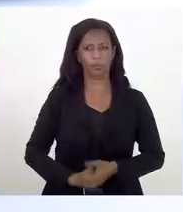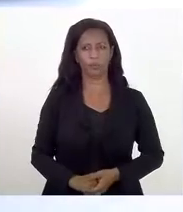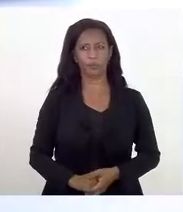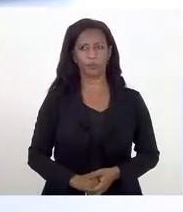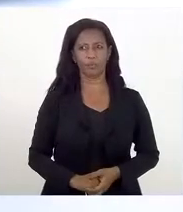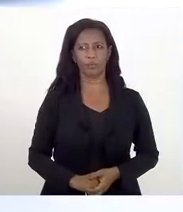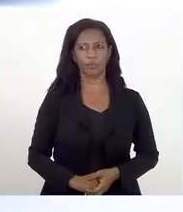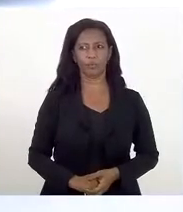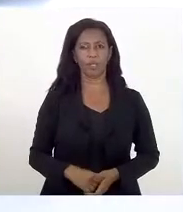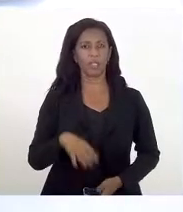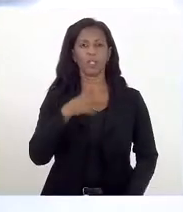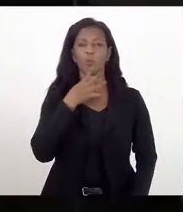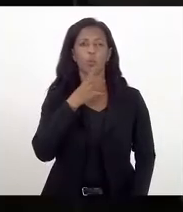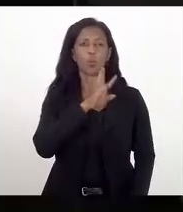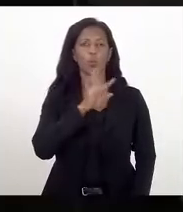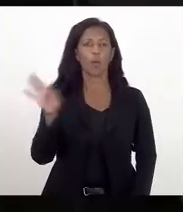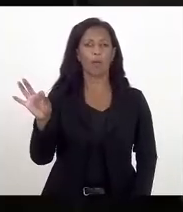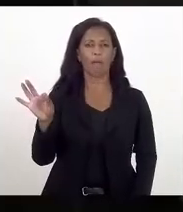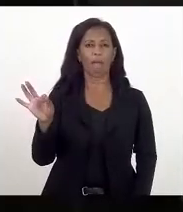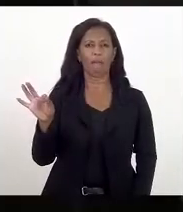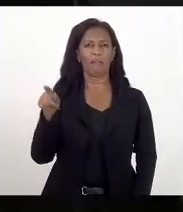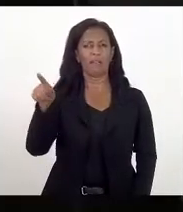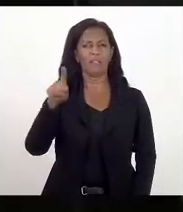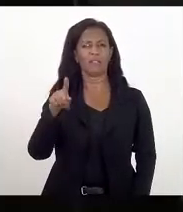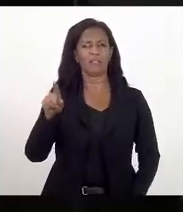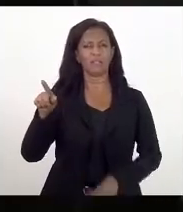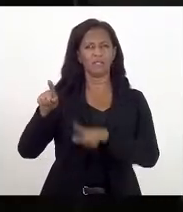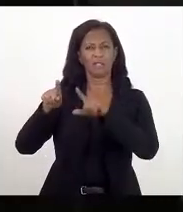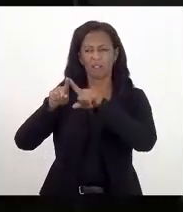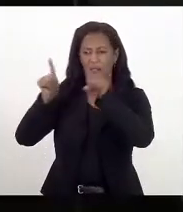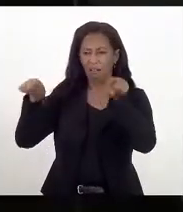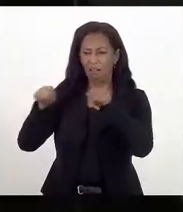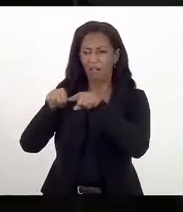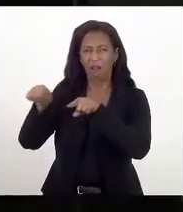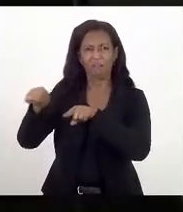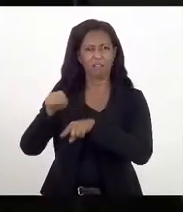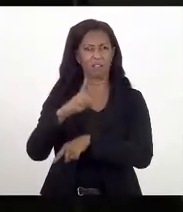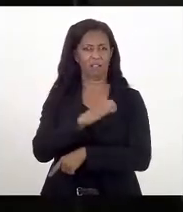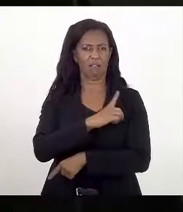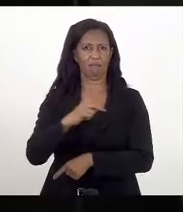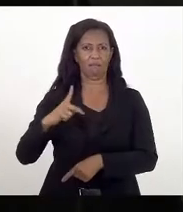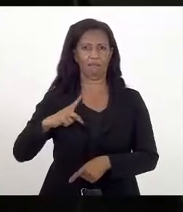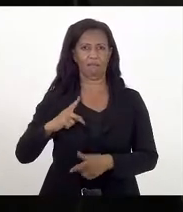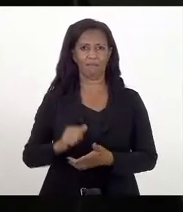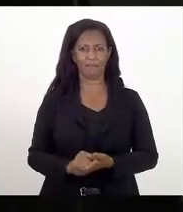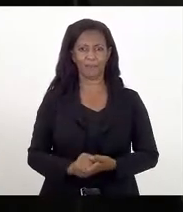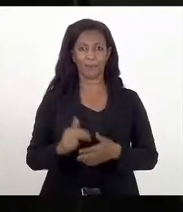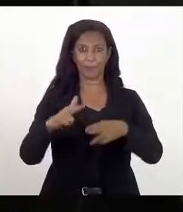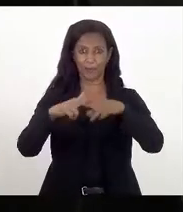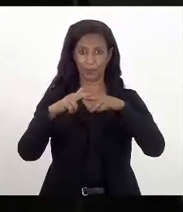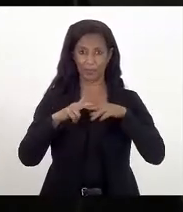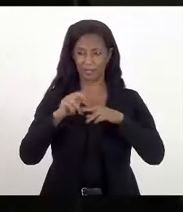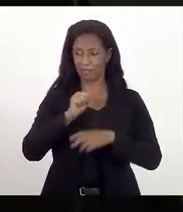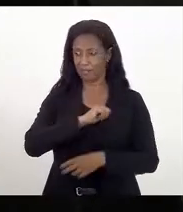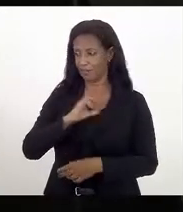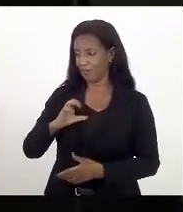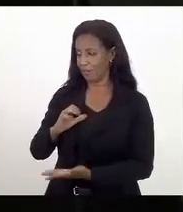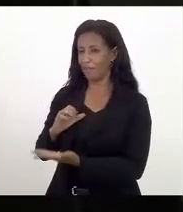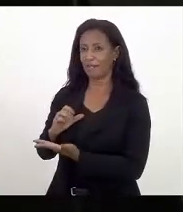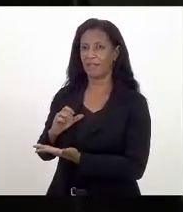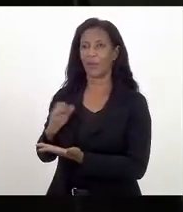que não conheça as portas da Defensoria Pública do Estado do Rio de Janeiro. Por isso, deputado André Ciliano,